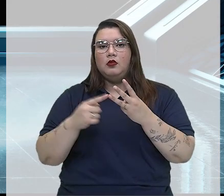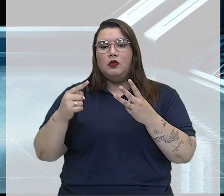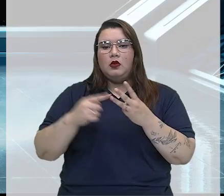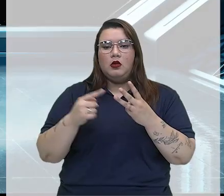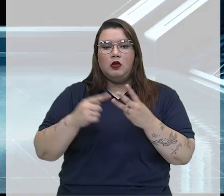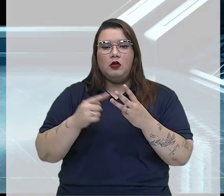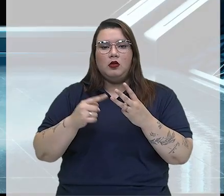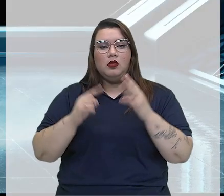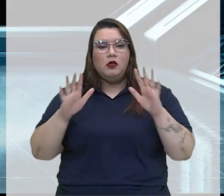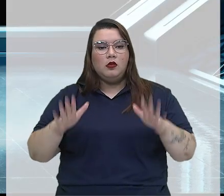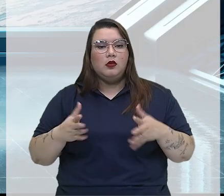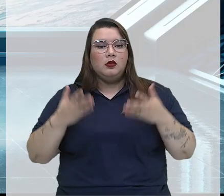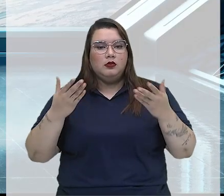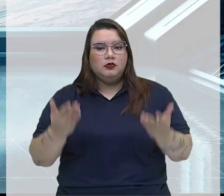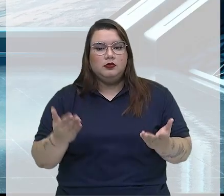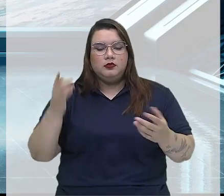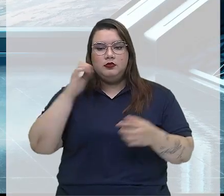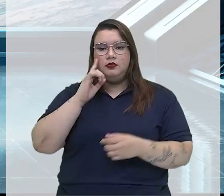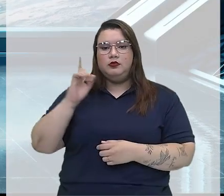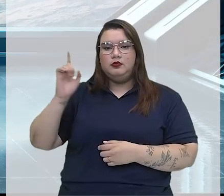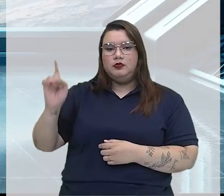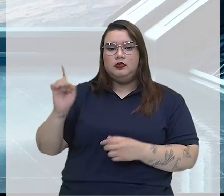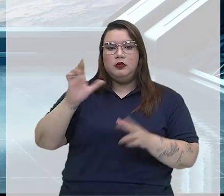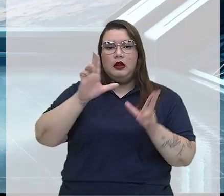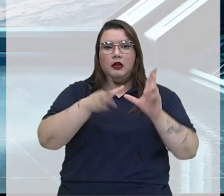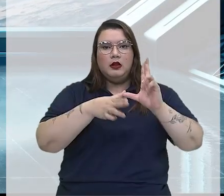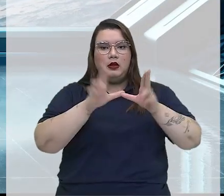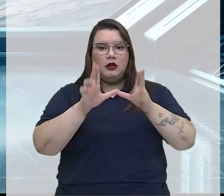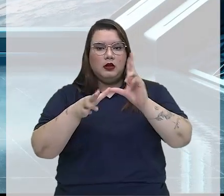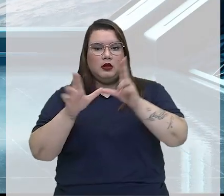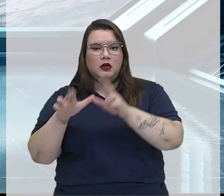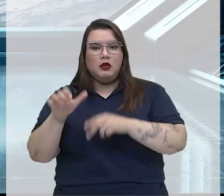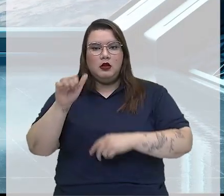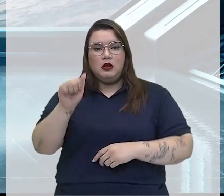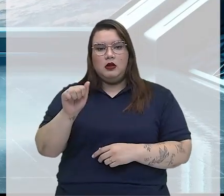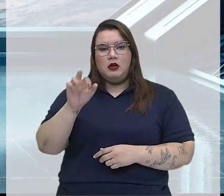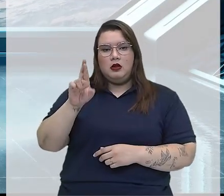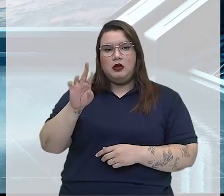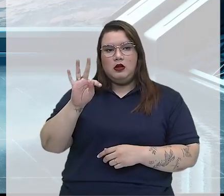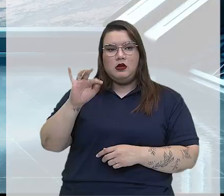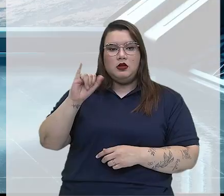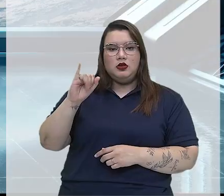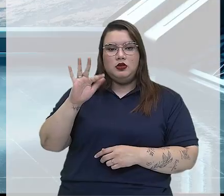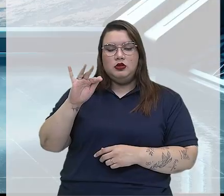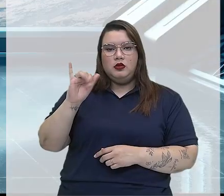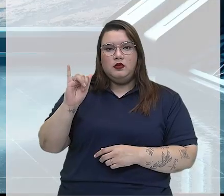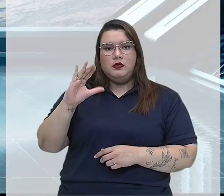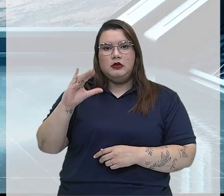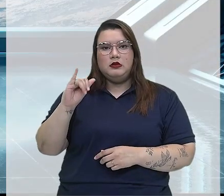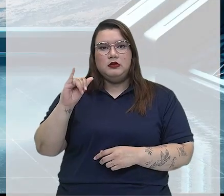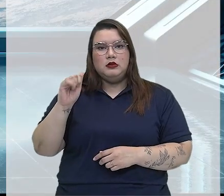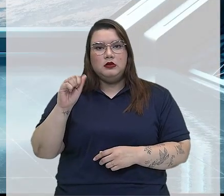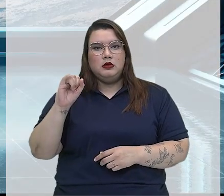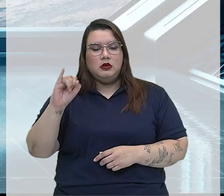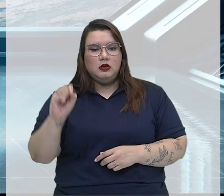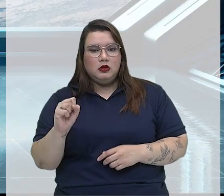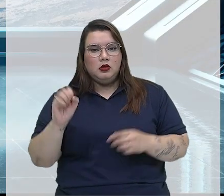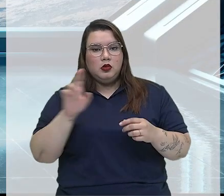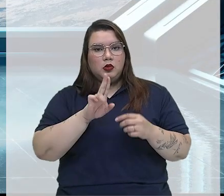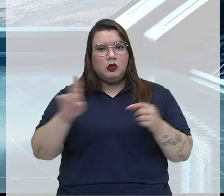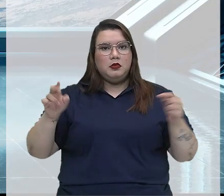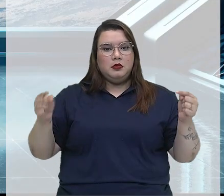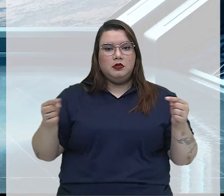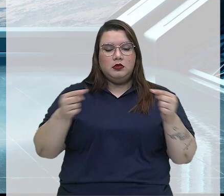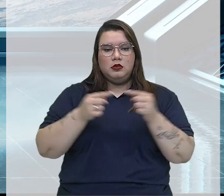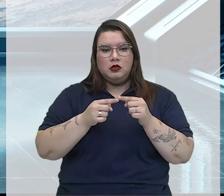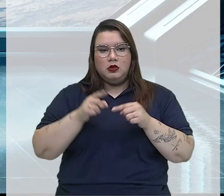um corpo celeste que a gente vai analisar agora, que são os chamados satélites artificiais. Os satélites artificiais, como o